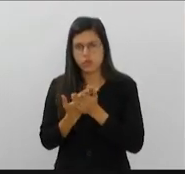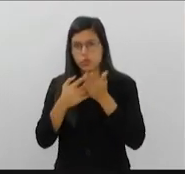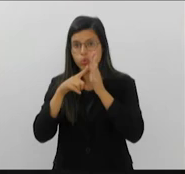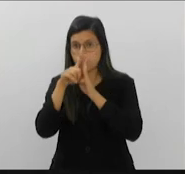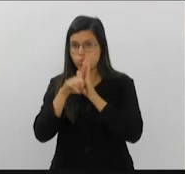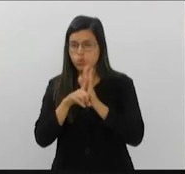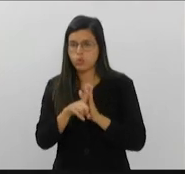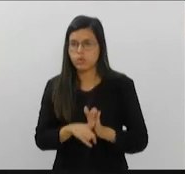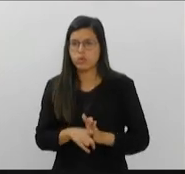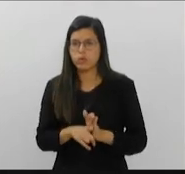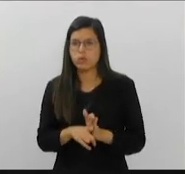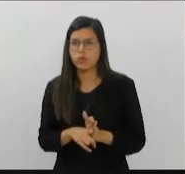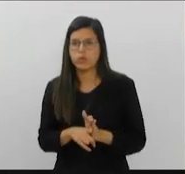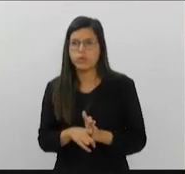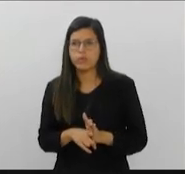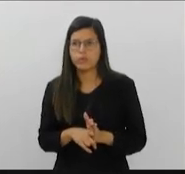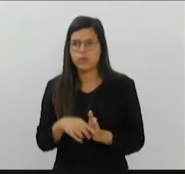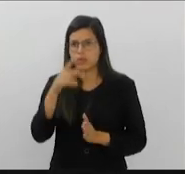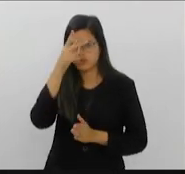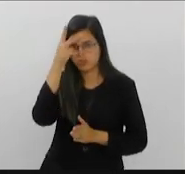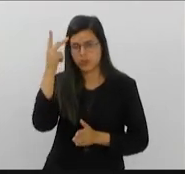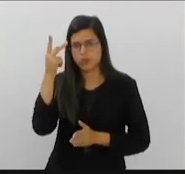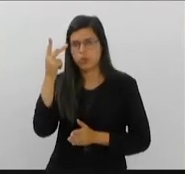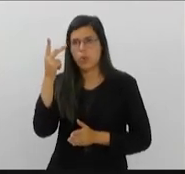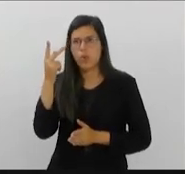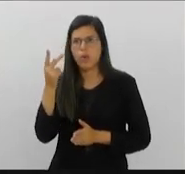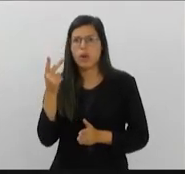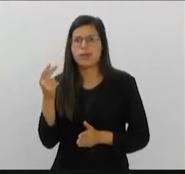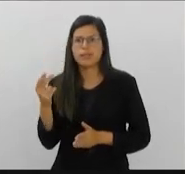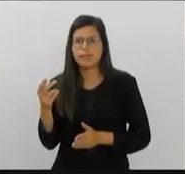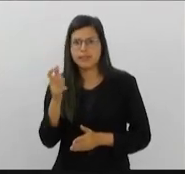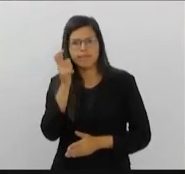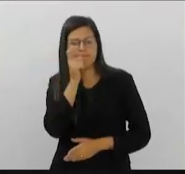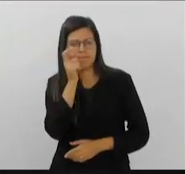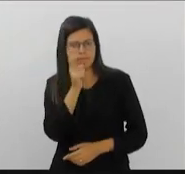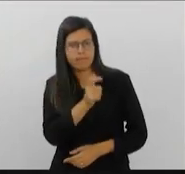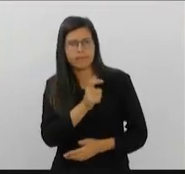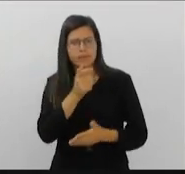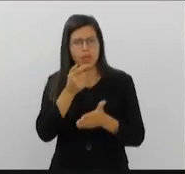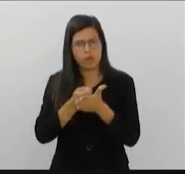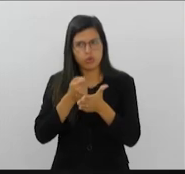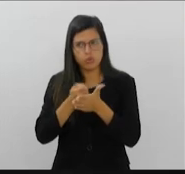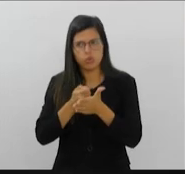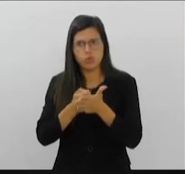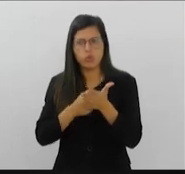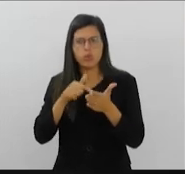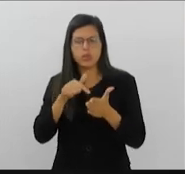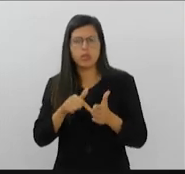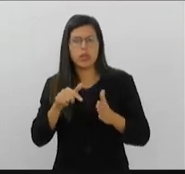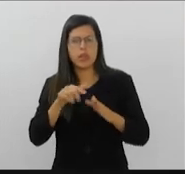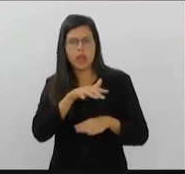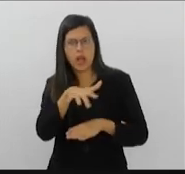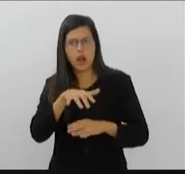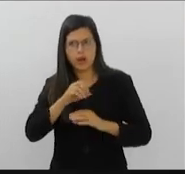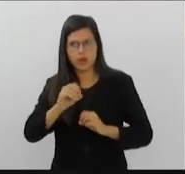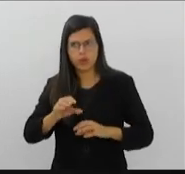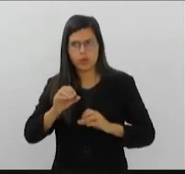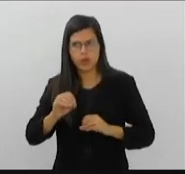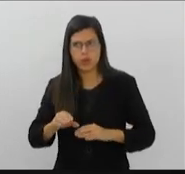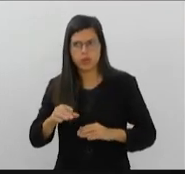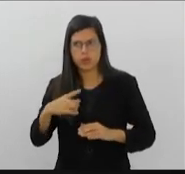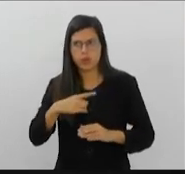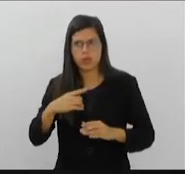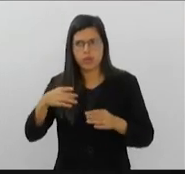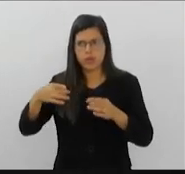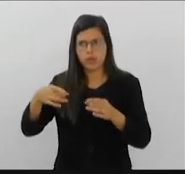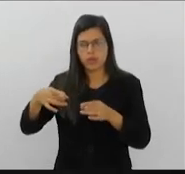quem se importa e quem milita nessa agenda da educação e tem a questão da evasão escolar